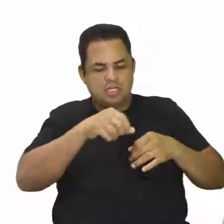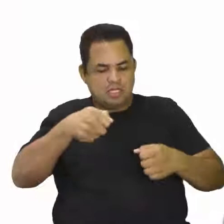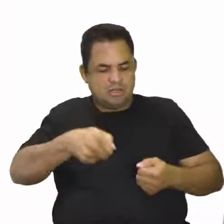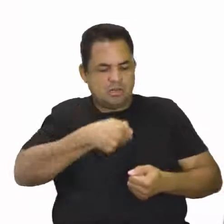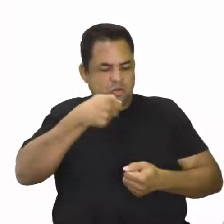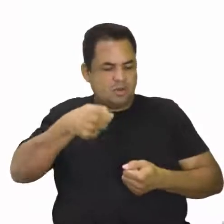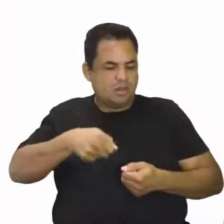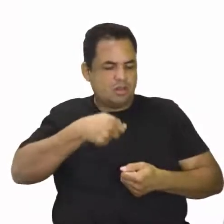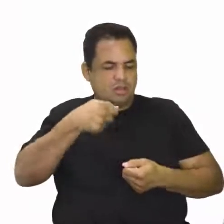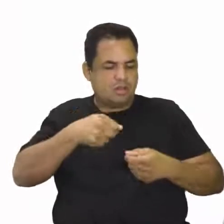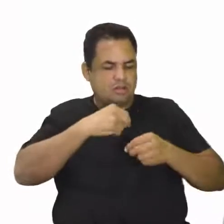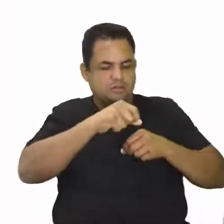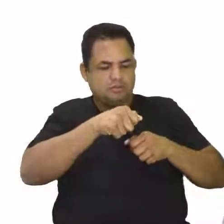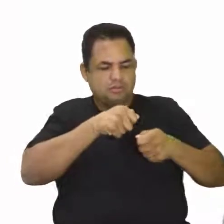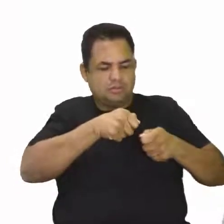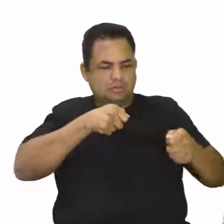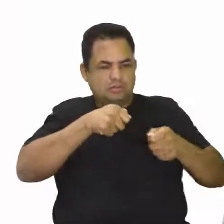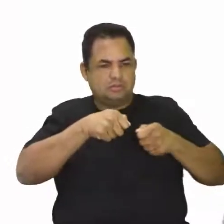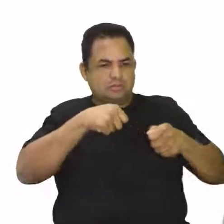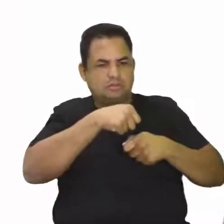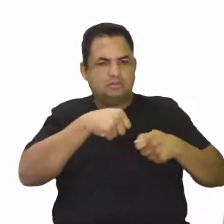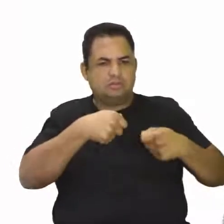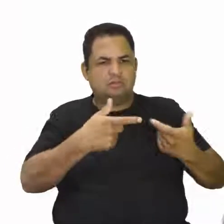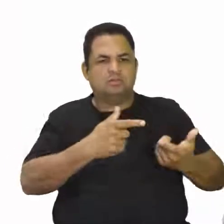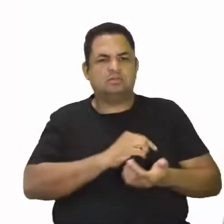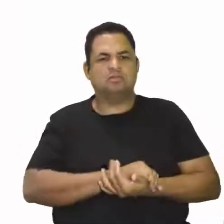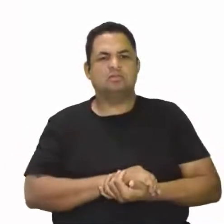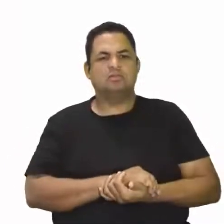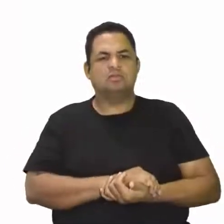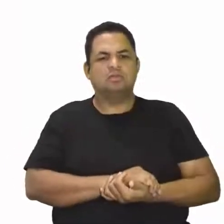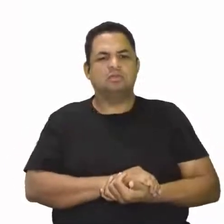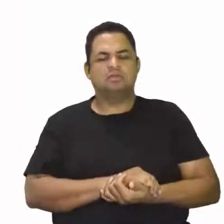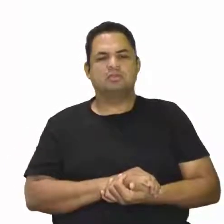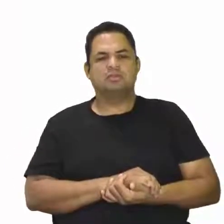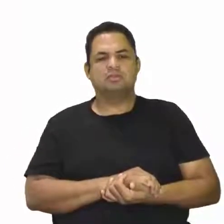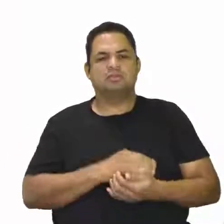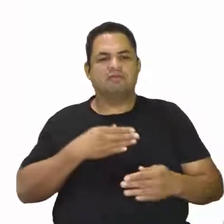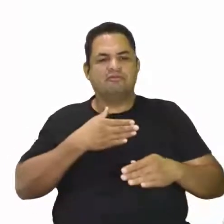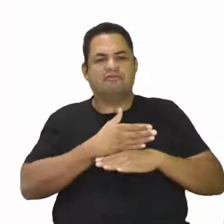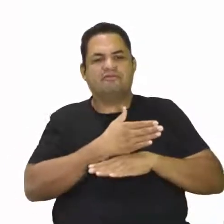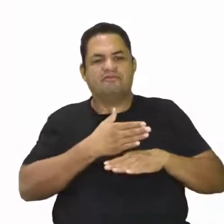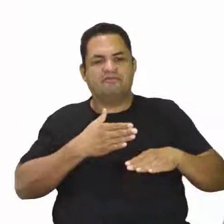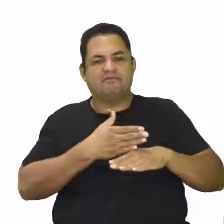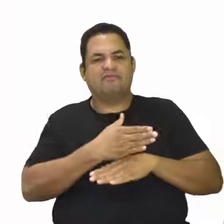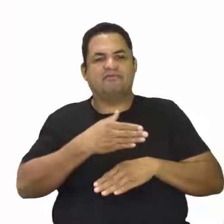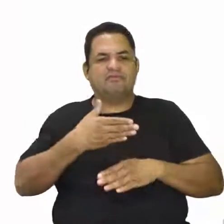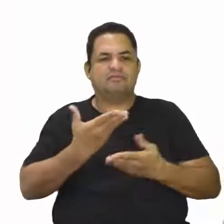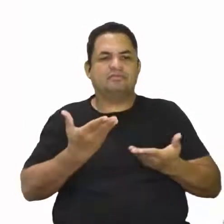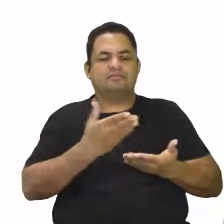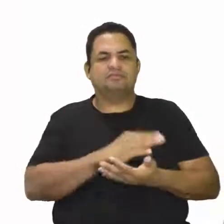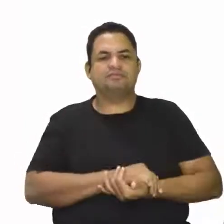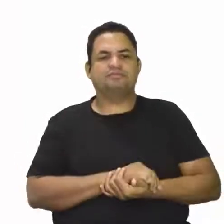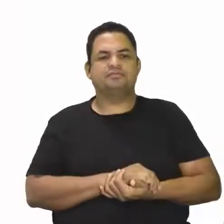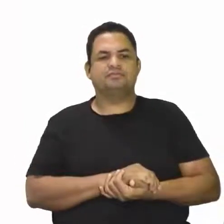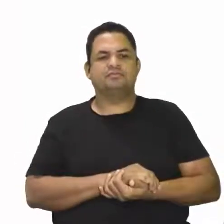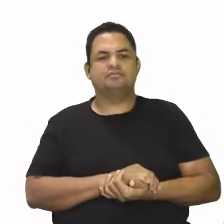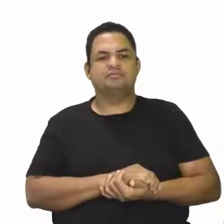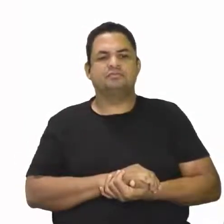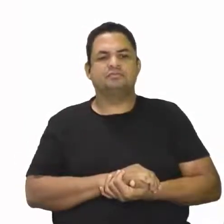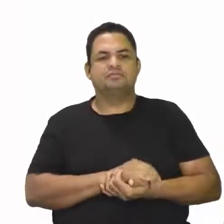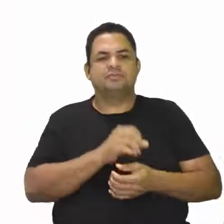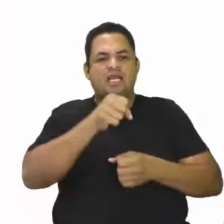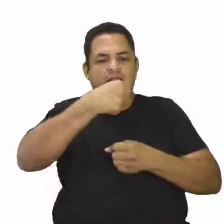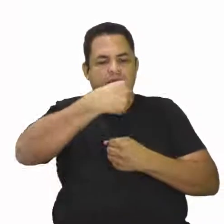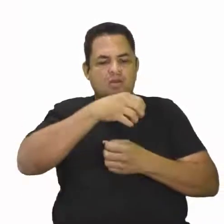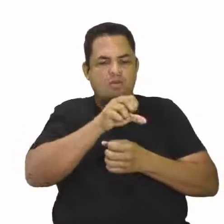talheres, el cuchillo, el tenedor, la cuchara, que é a faca, garfo e colher, el